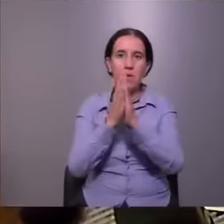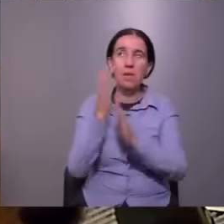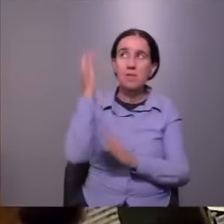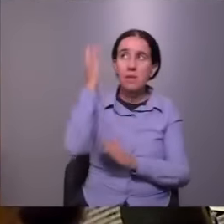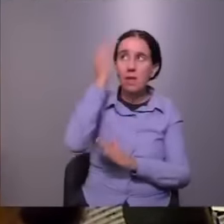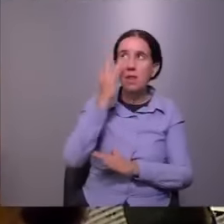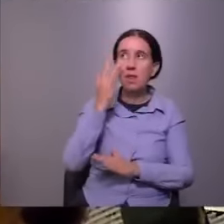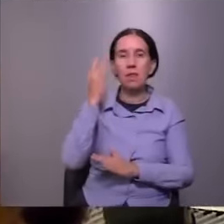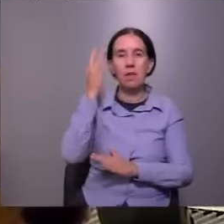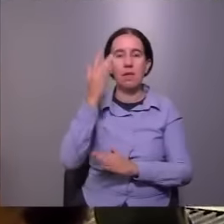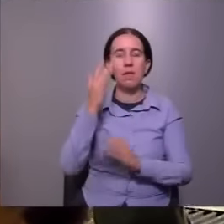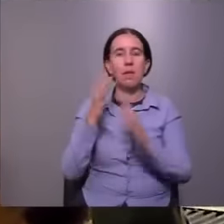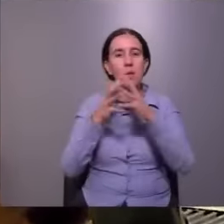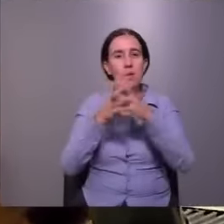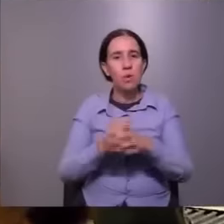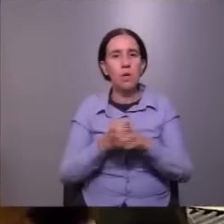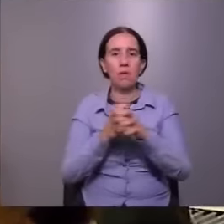Oremus.